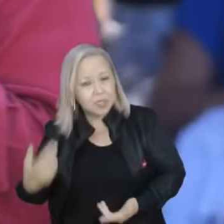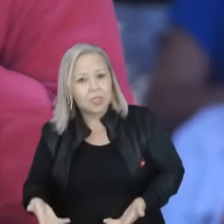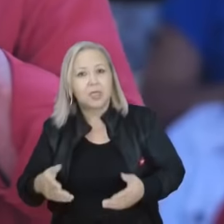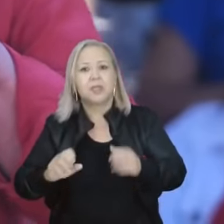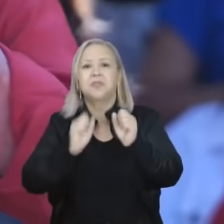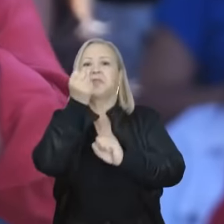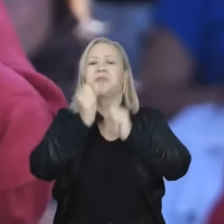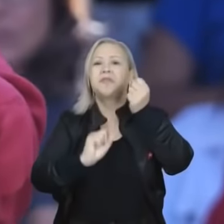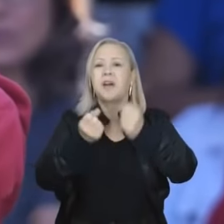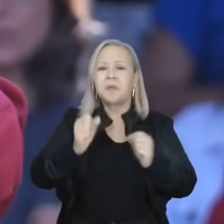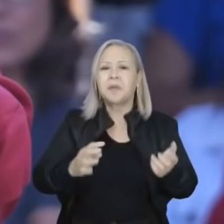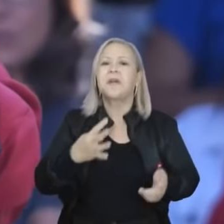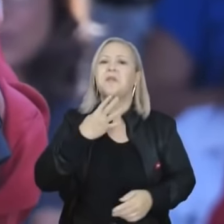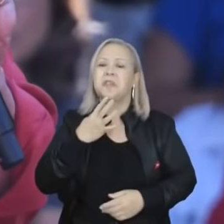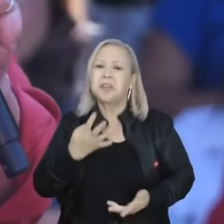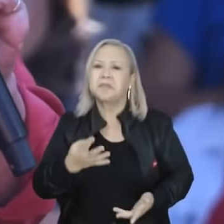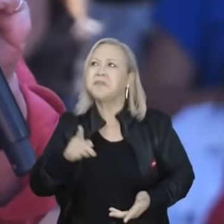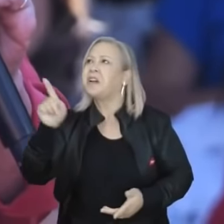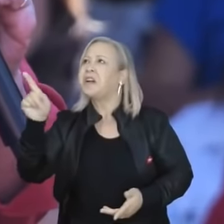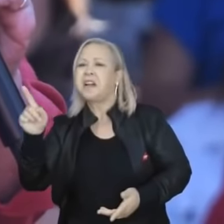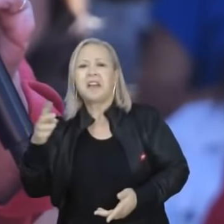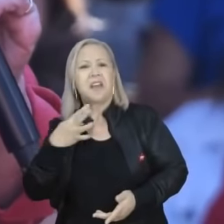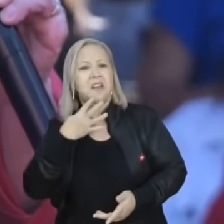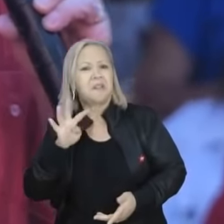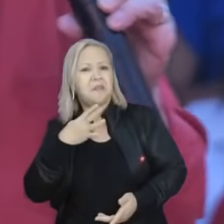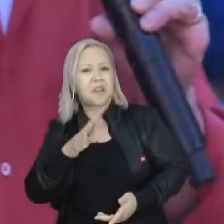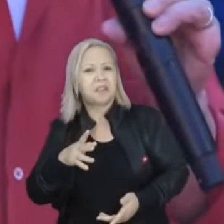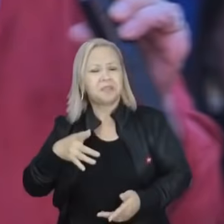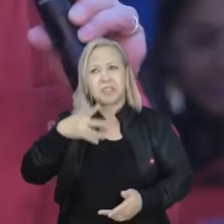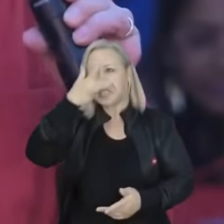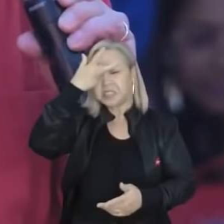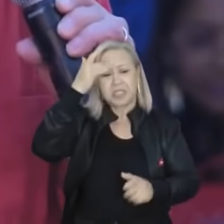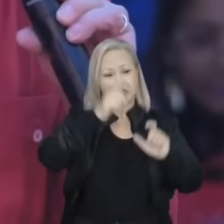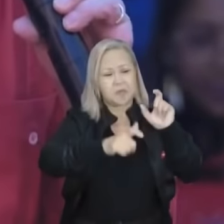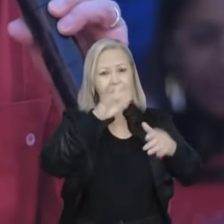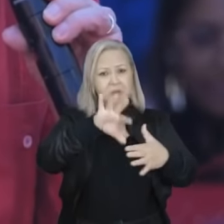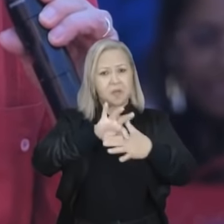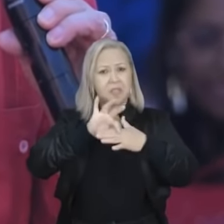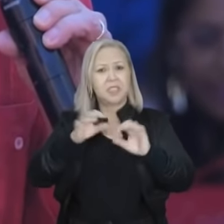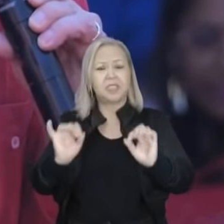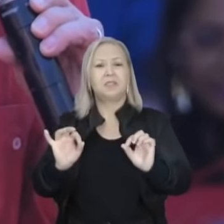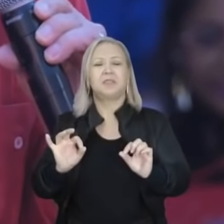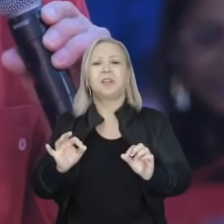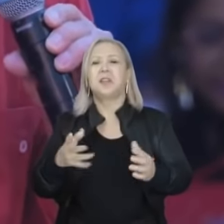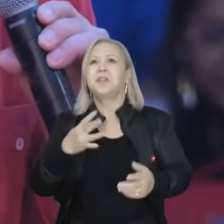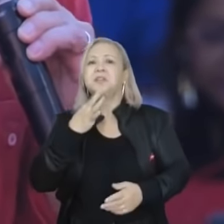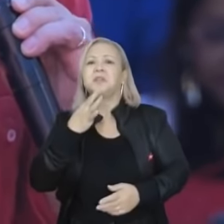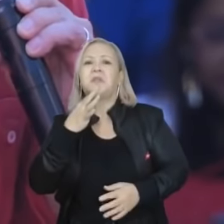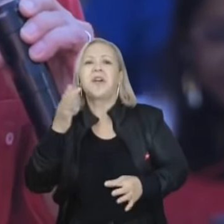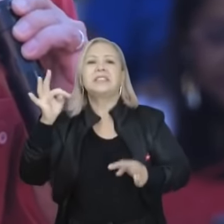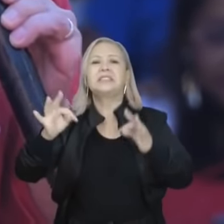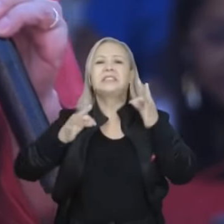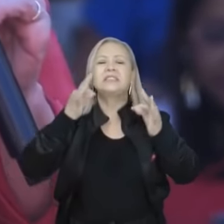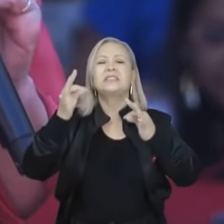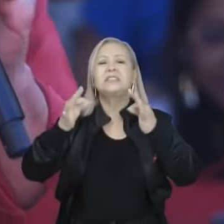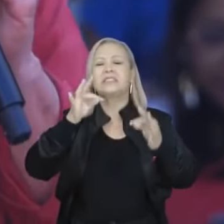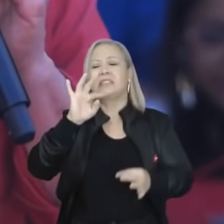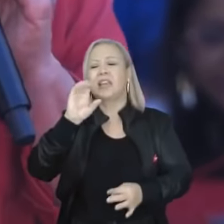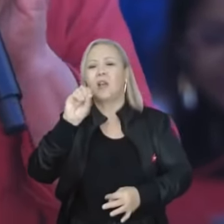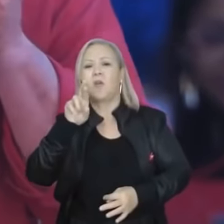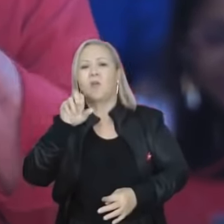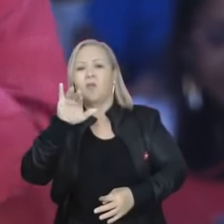Ele só tem teoria sobre esses problemas. Então, ele não sabe o que é um trabalhador procurar emprego 1 ano, 2 anos e